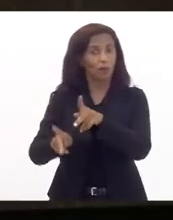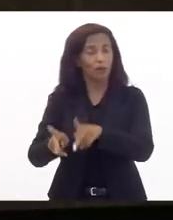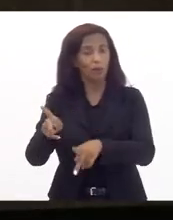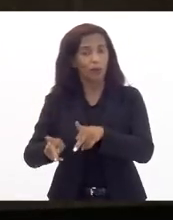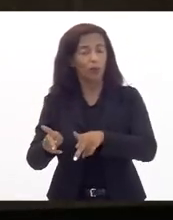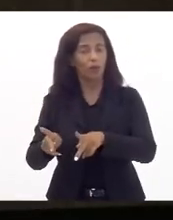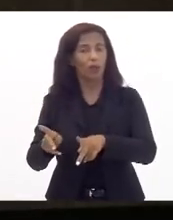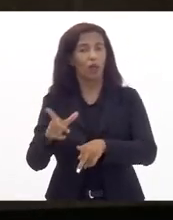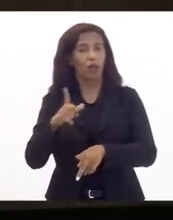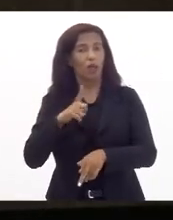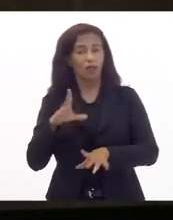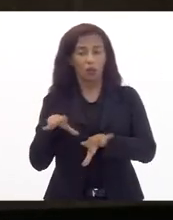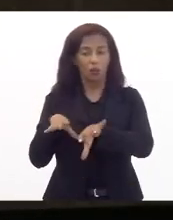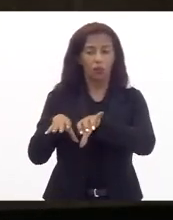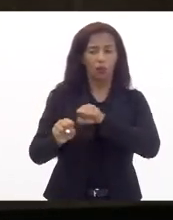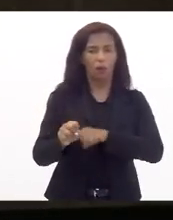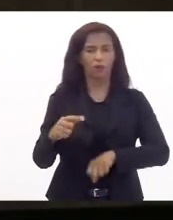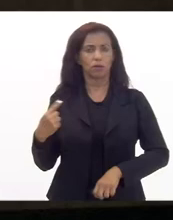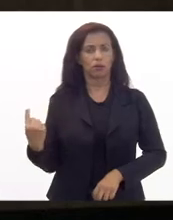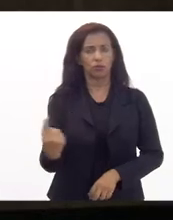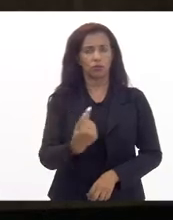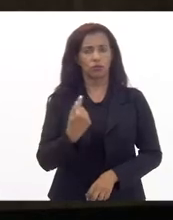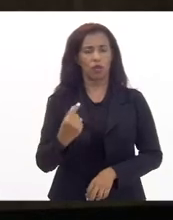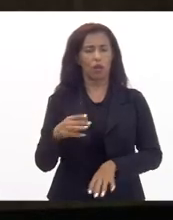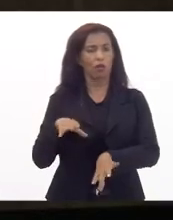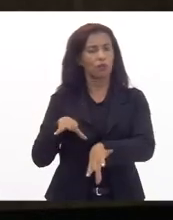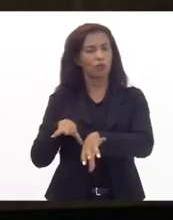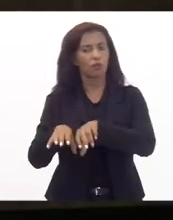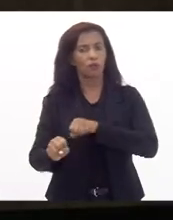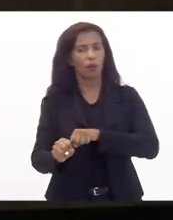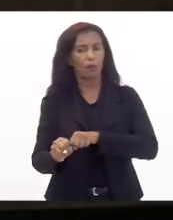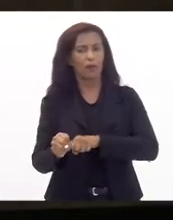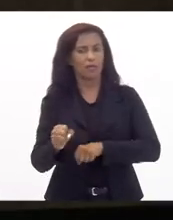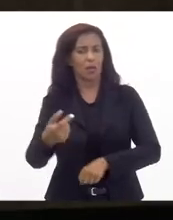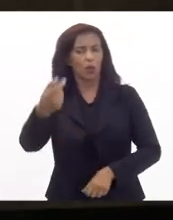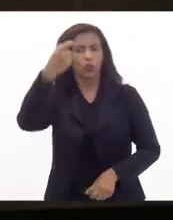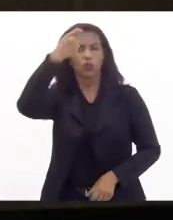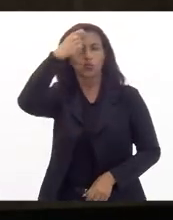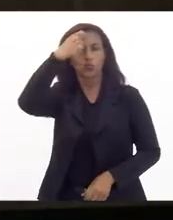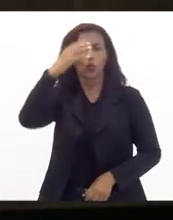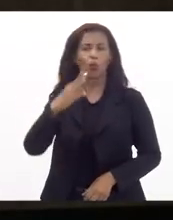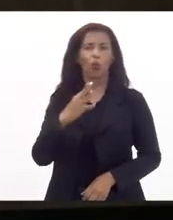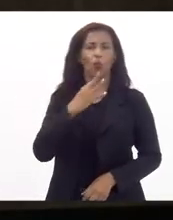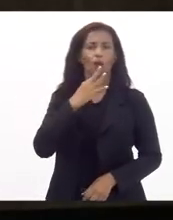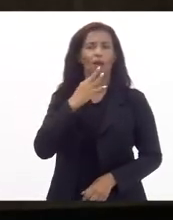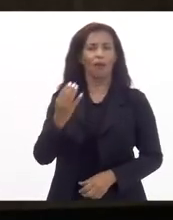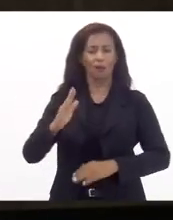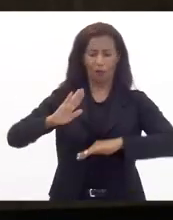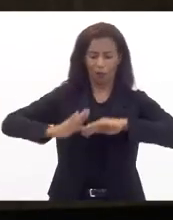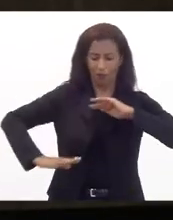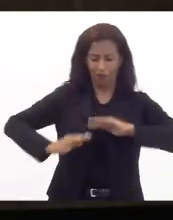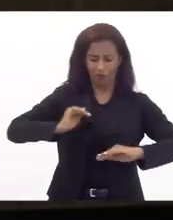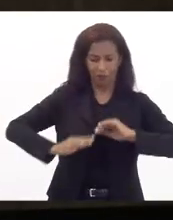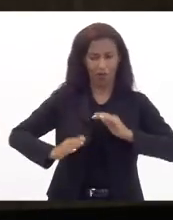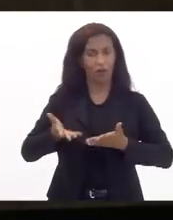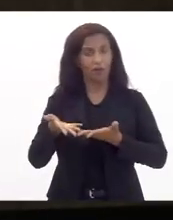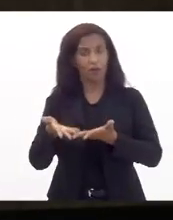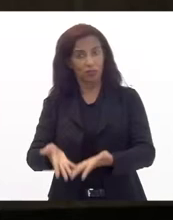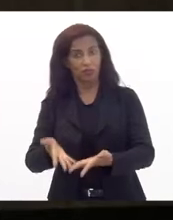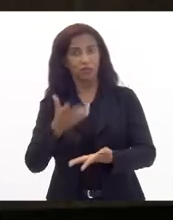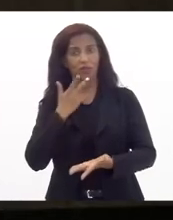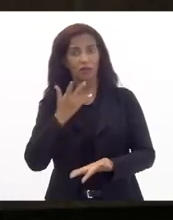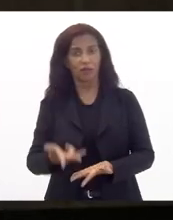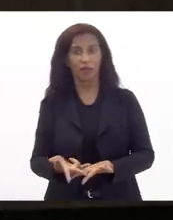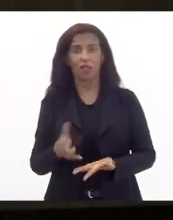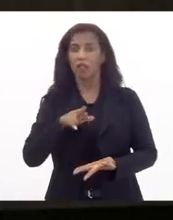e termos da sua formação geral e temos a sua formação deontológica o tempo da sua formação profissional é disso que agente